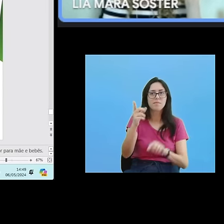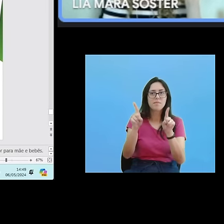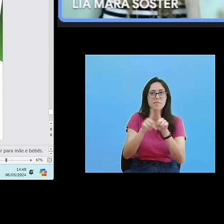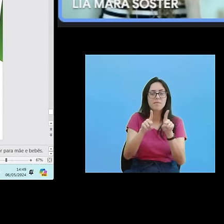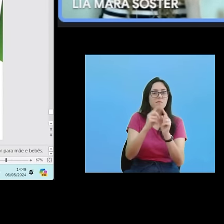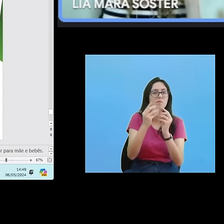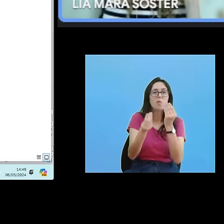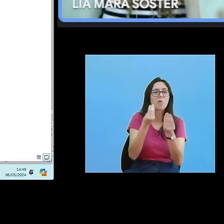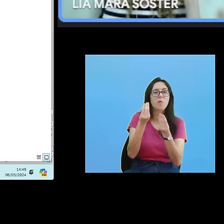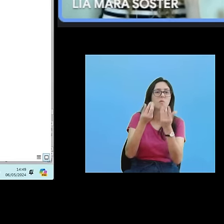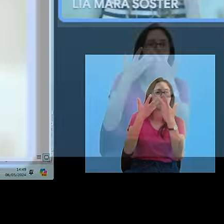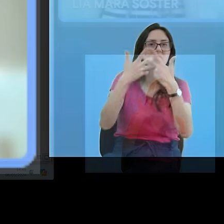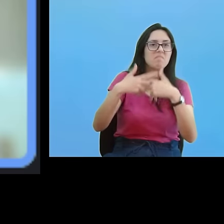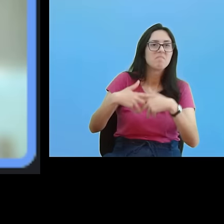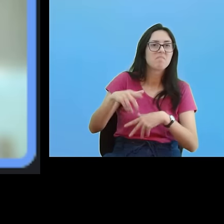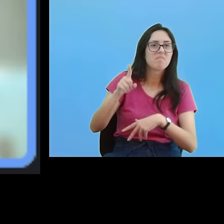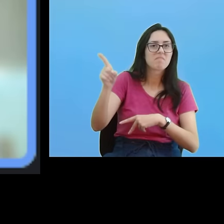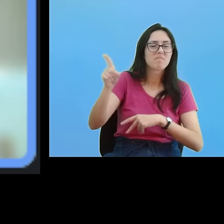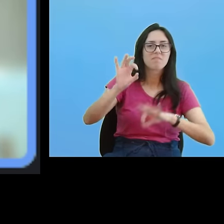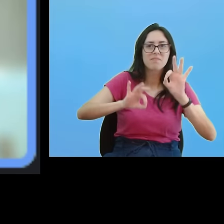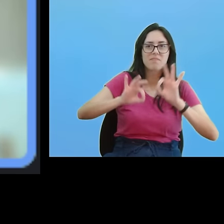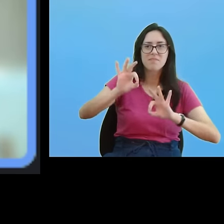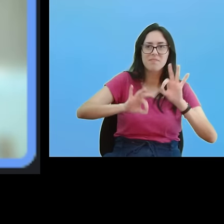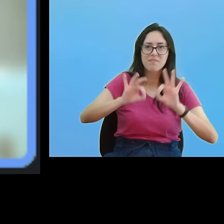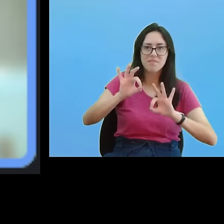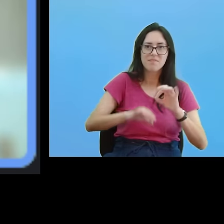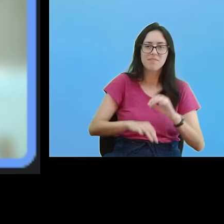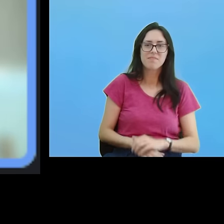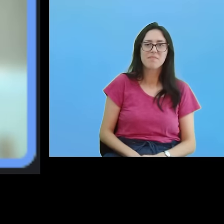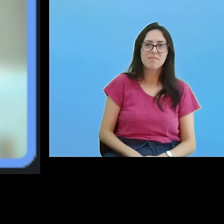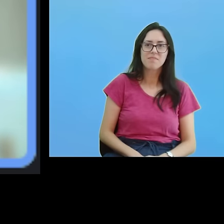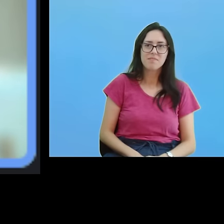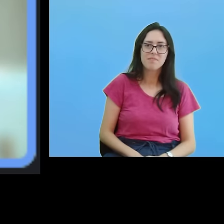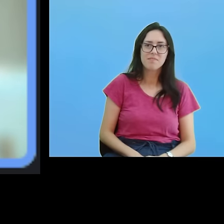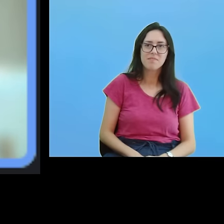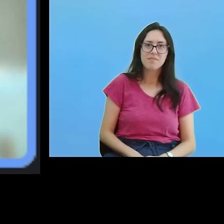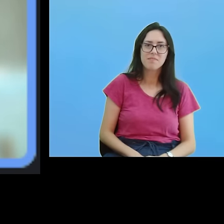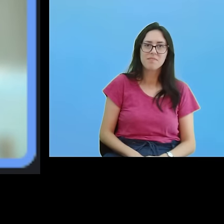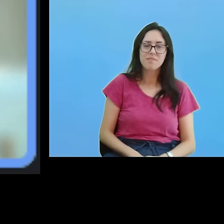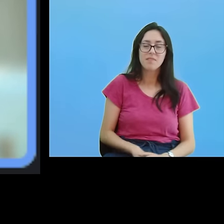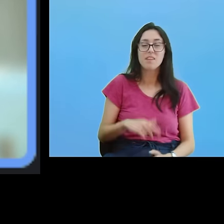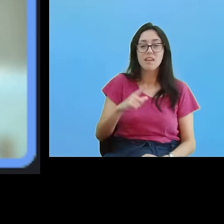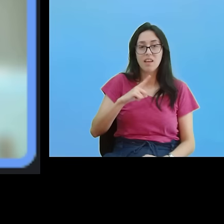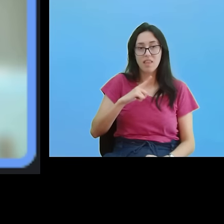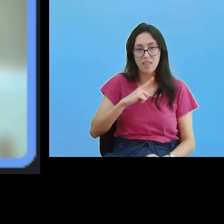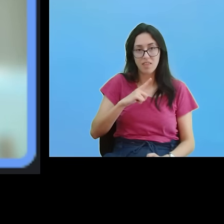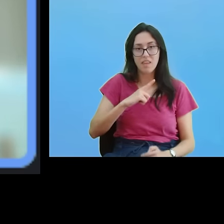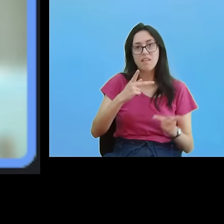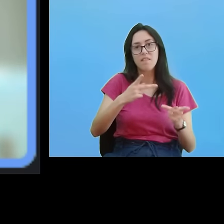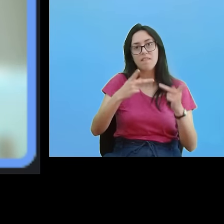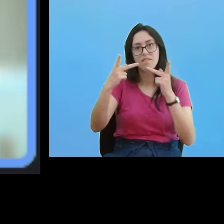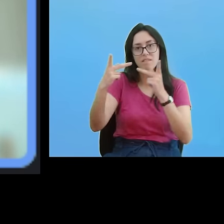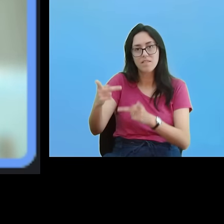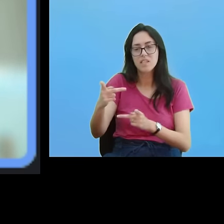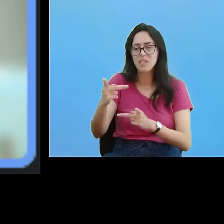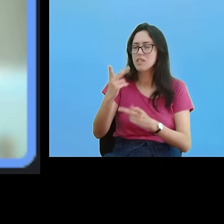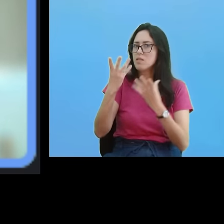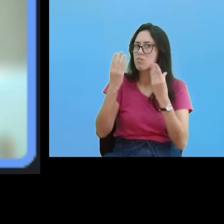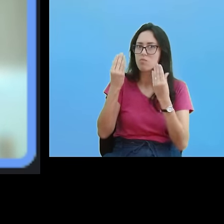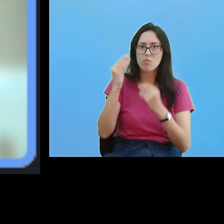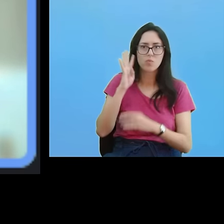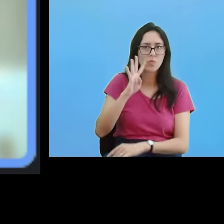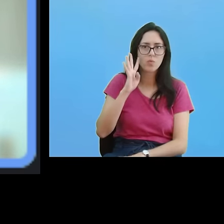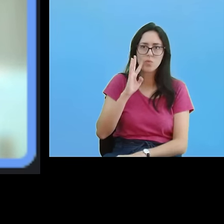como que foi a organização desse espaço, que inclusive teve uma visitação assim, muito